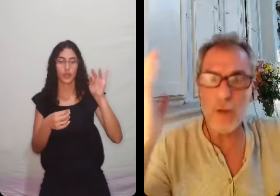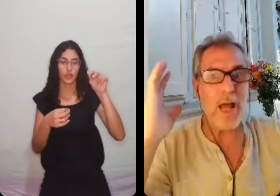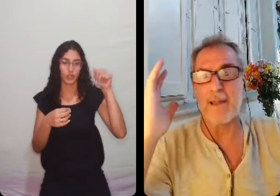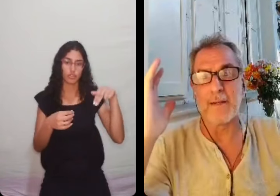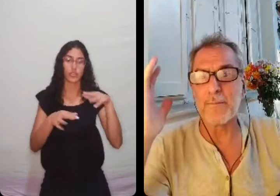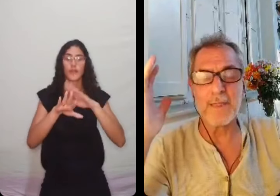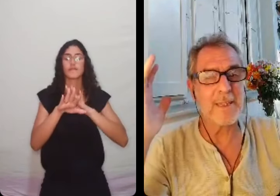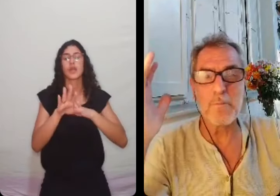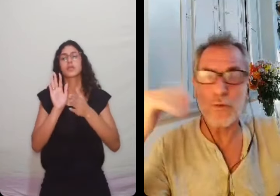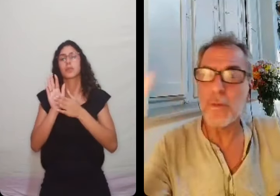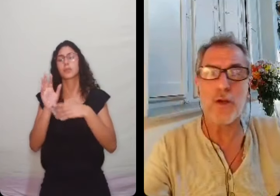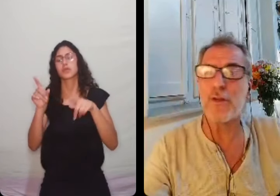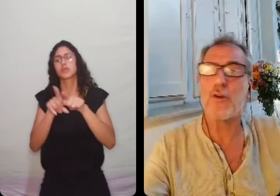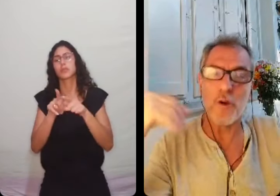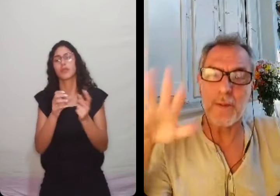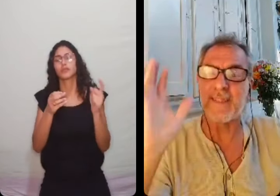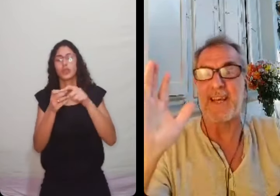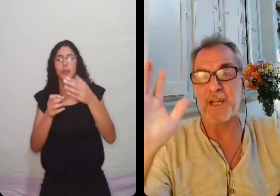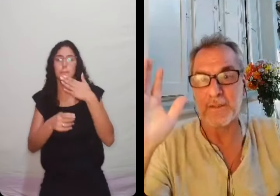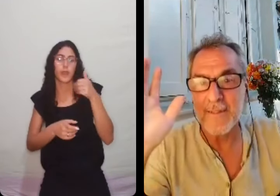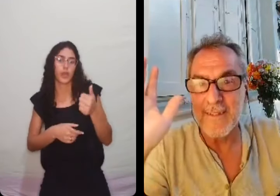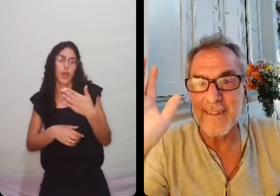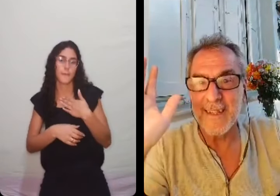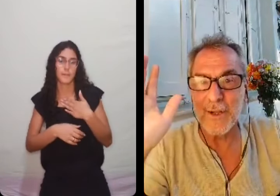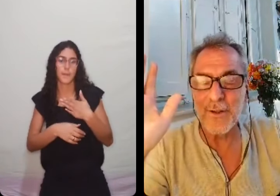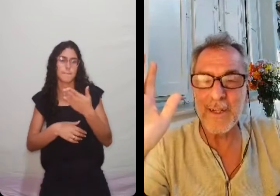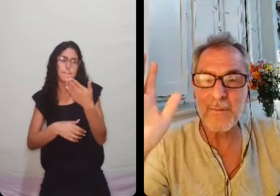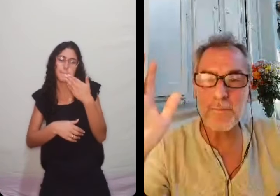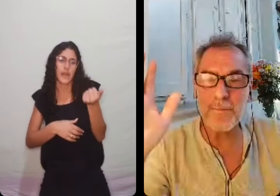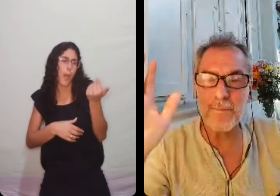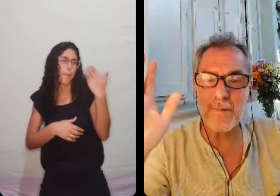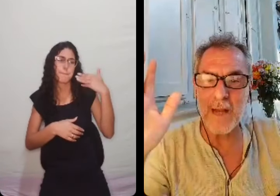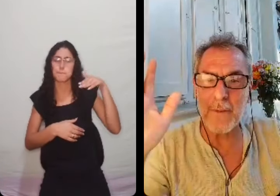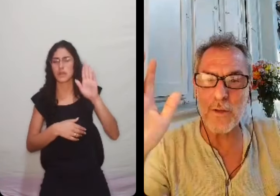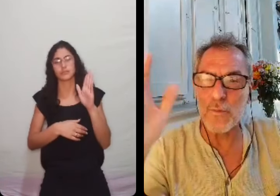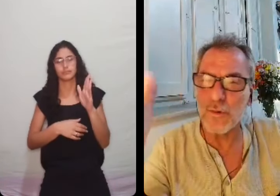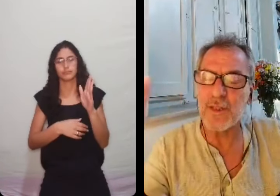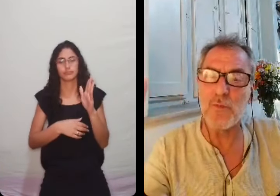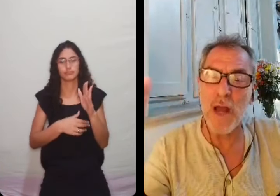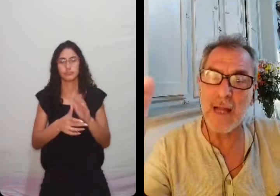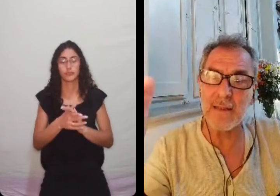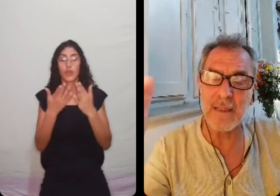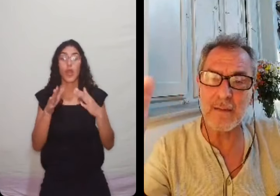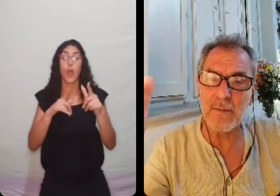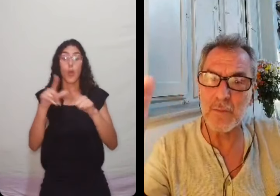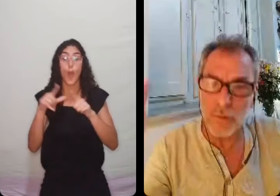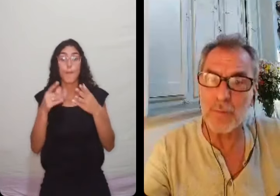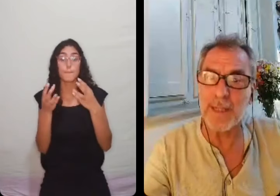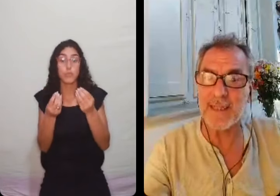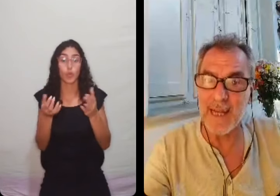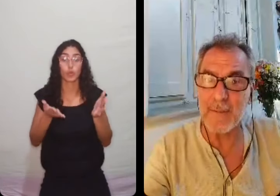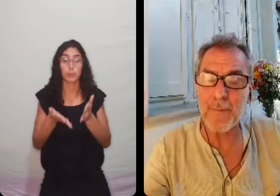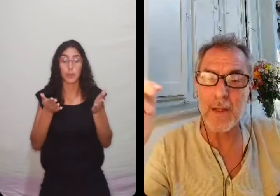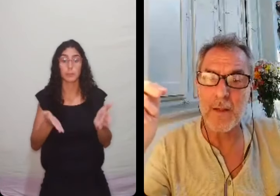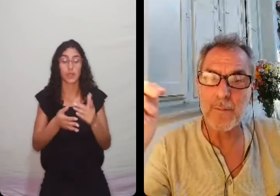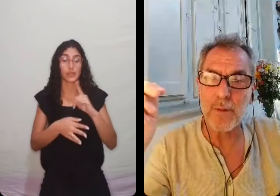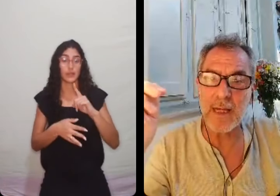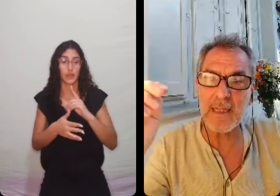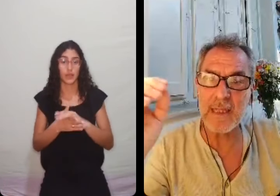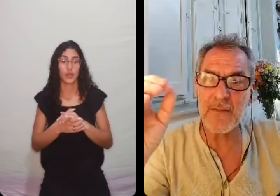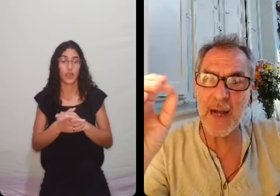melhorada. Vai ser muito melhor do que eu pensei. Então, é um trabalho muito estimulante. De muito prazer.